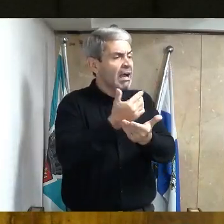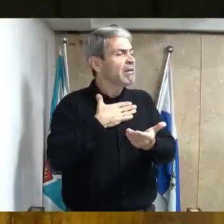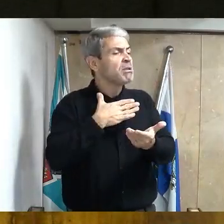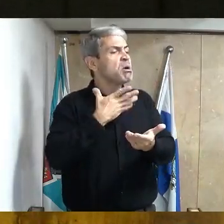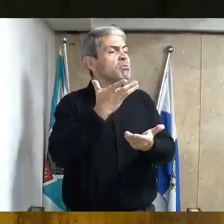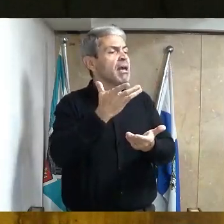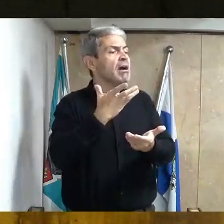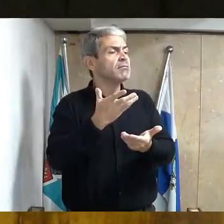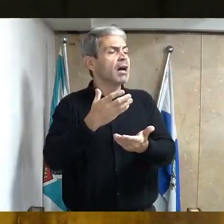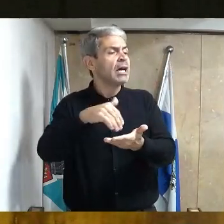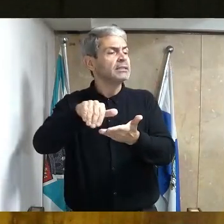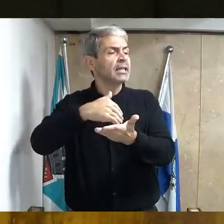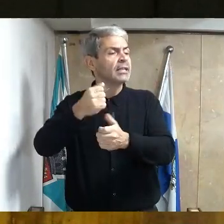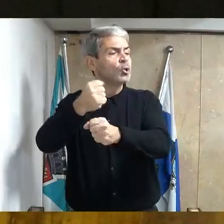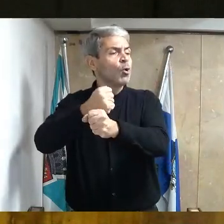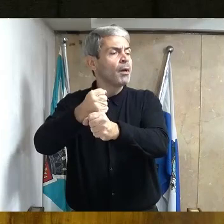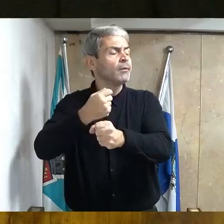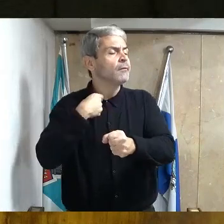quer. E aí